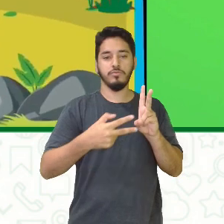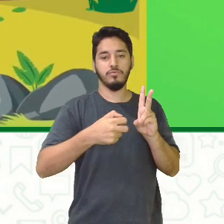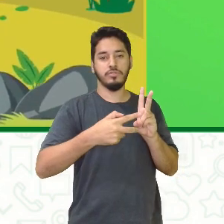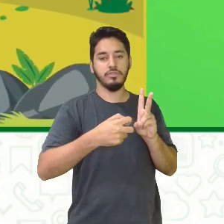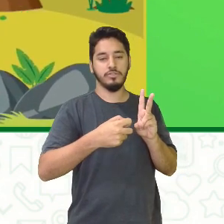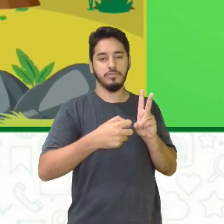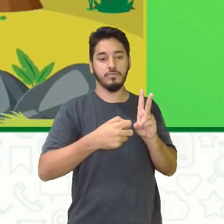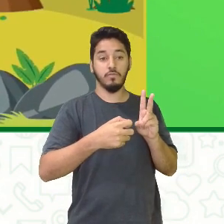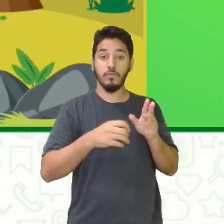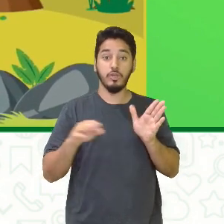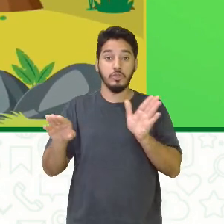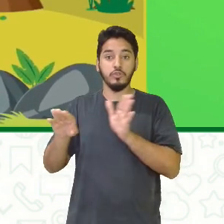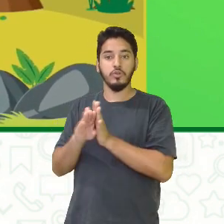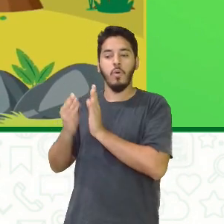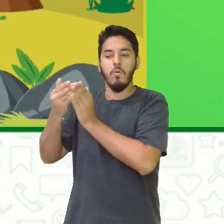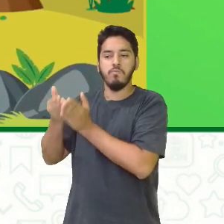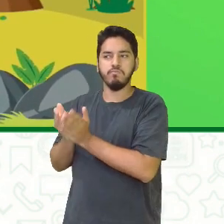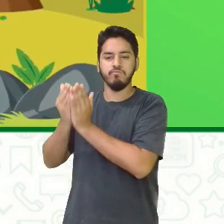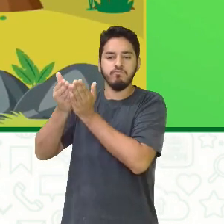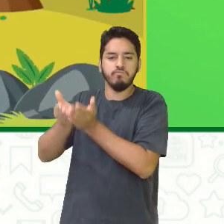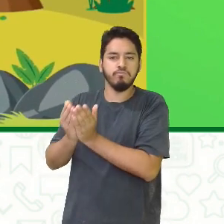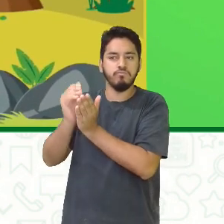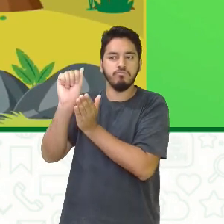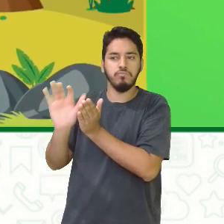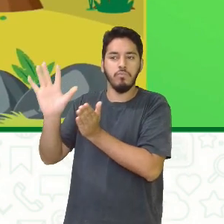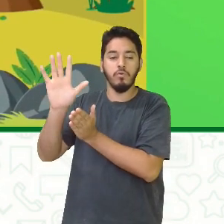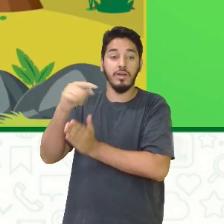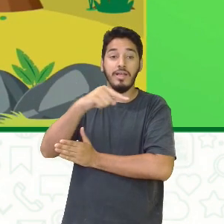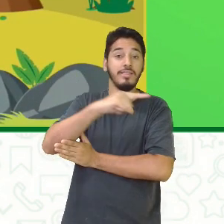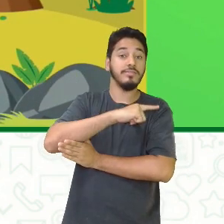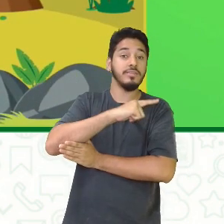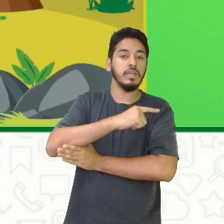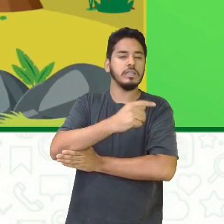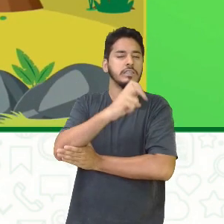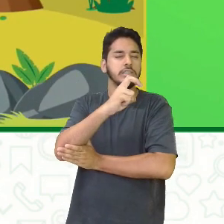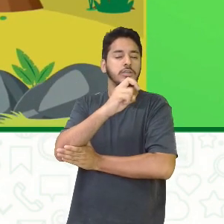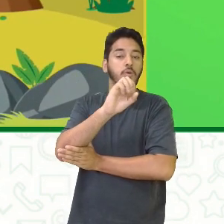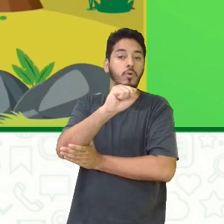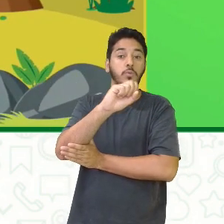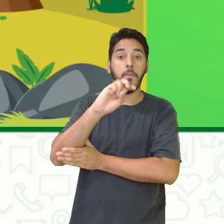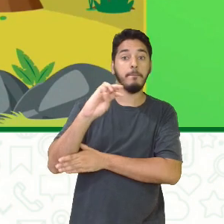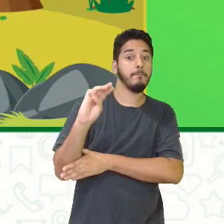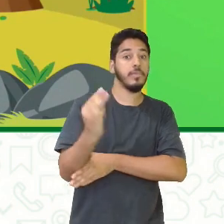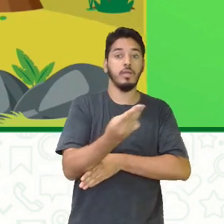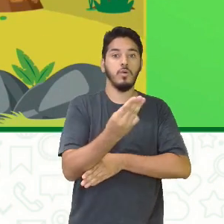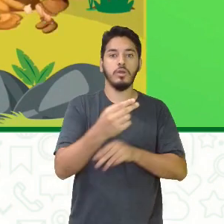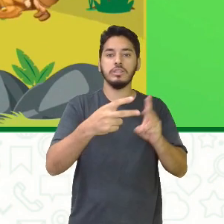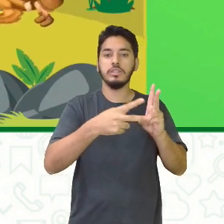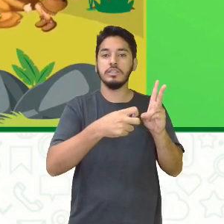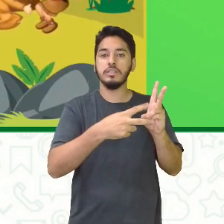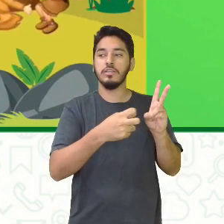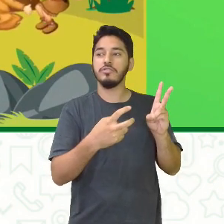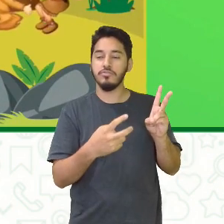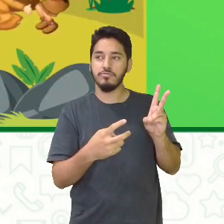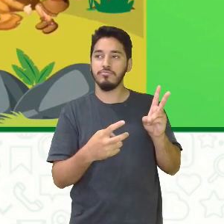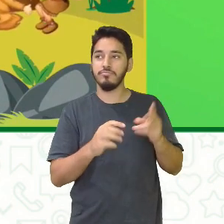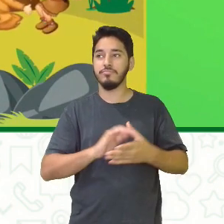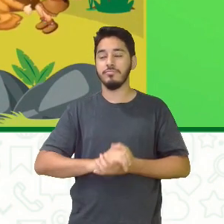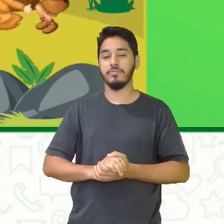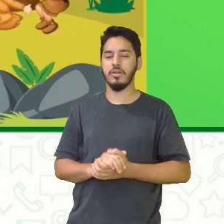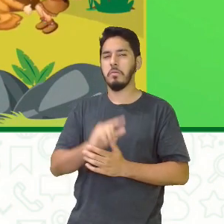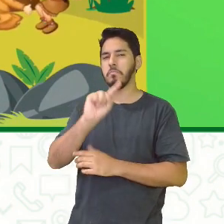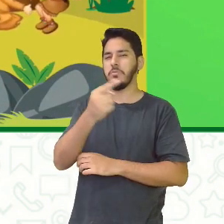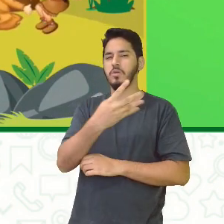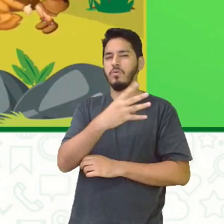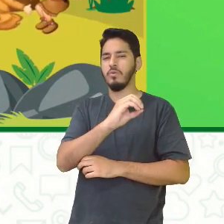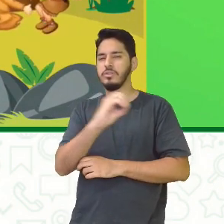da chegada dos portugueses, estima-se que havia de 5 a 8 milhões de indígenas, formando cerca de 1.400